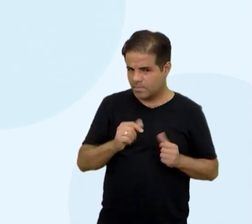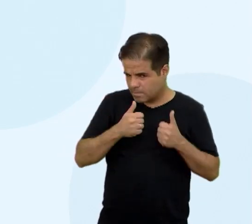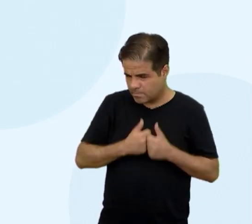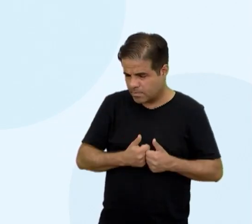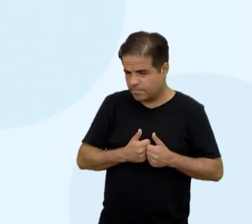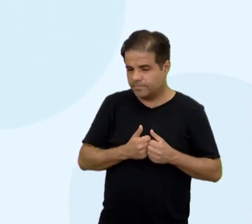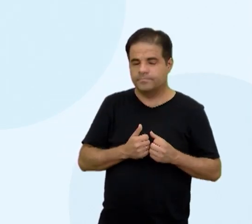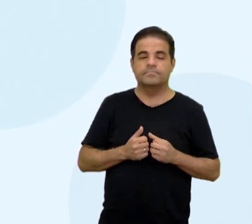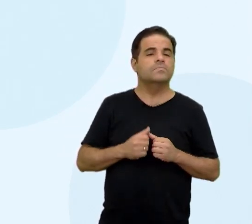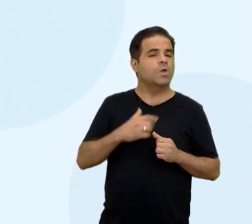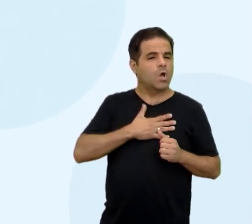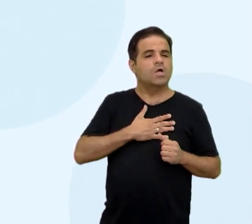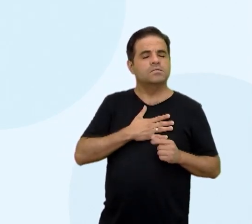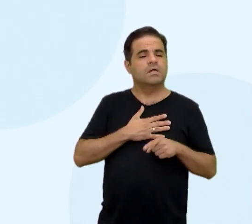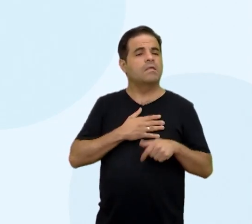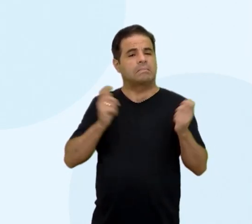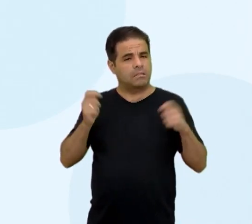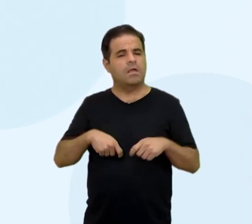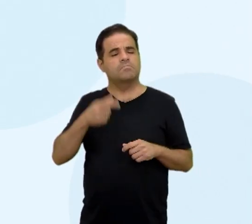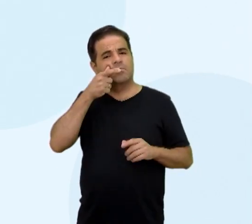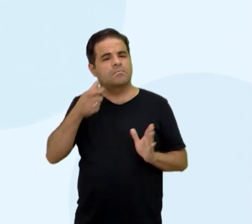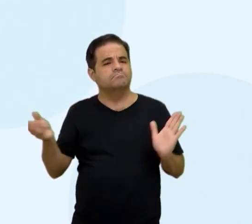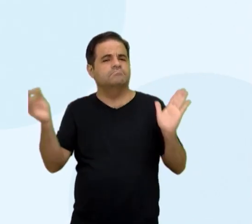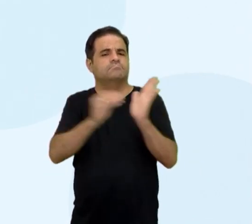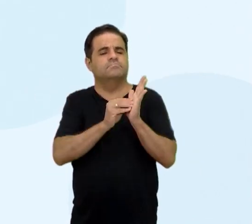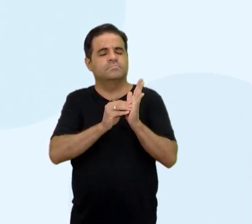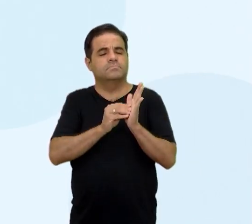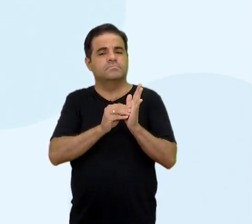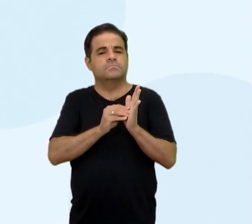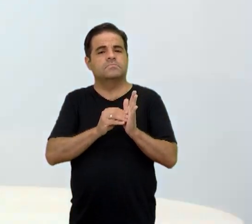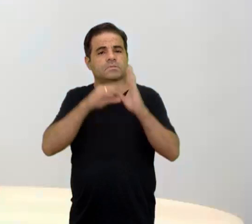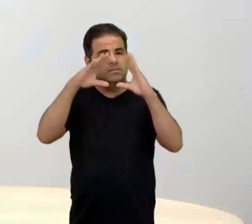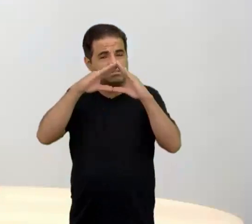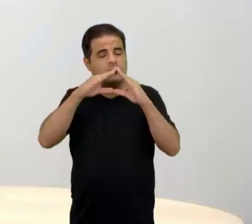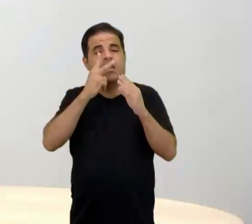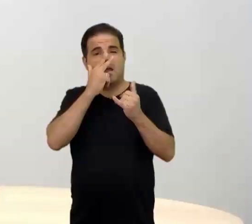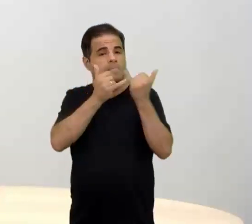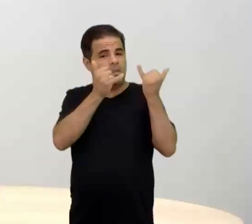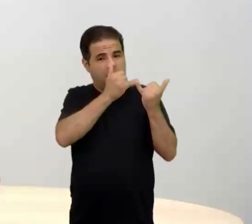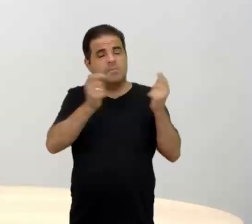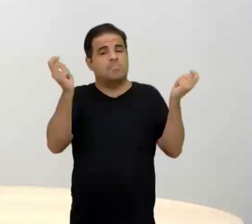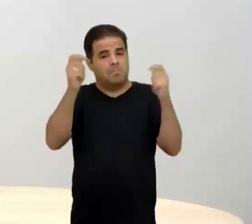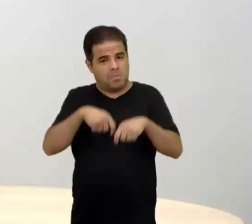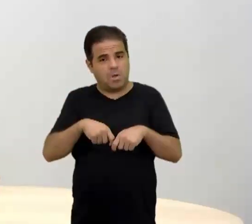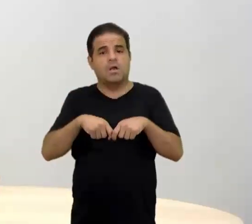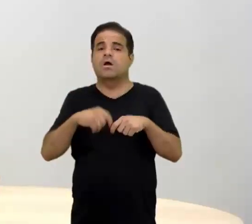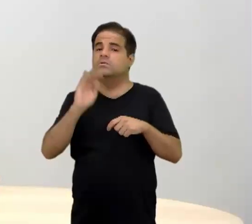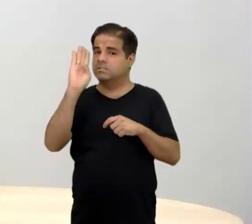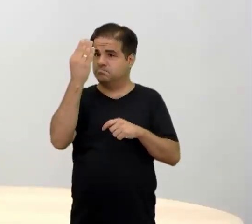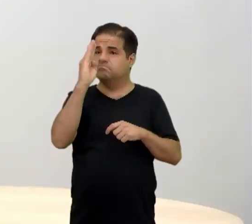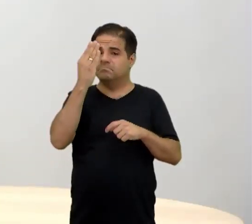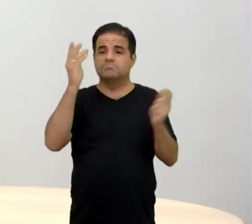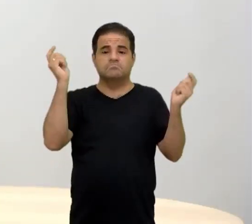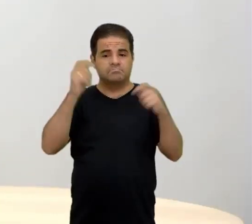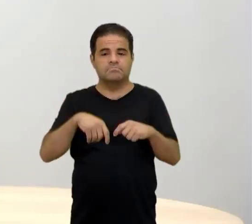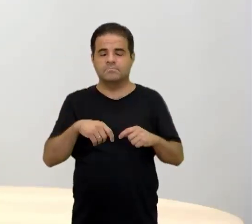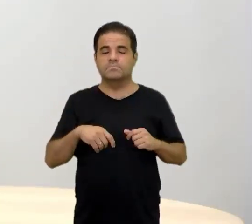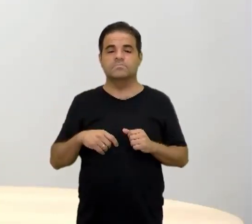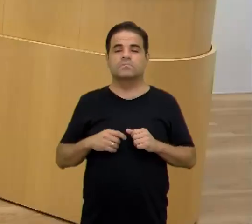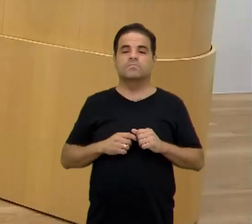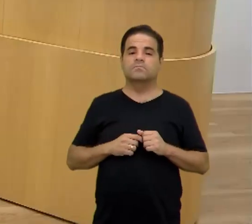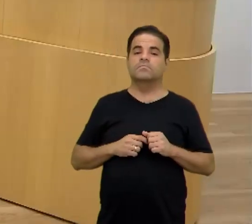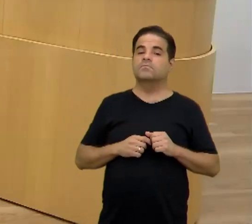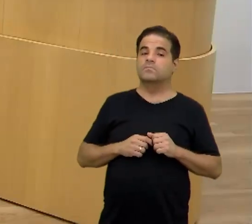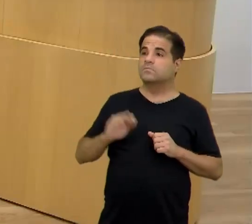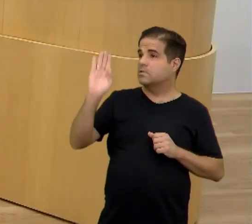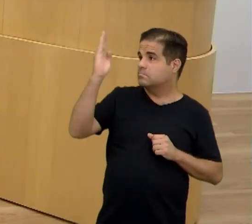Boa? Curti essa daí, porque deu para notar também que para figuras serem semelhantes, elas podem ser espelhadas, né? Podem ser espelhadas.